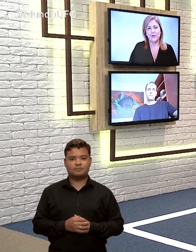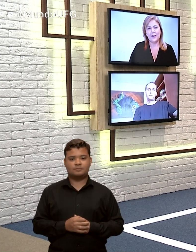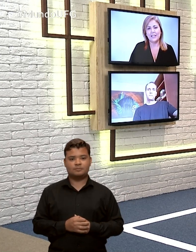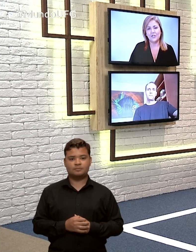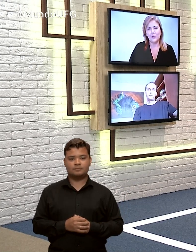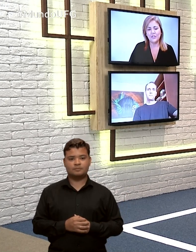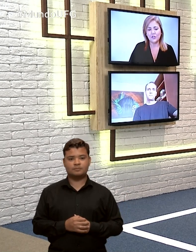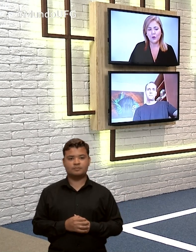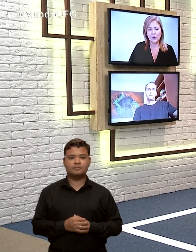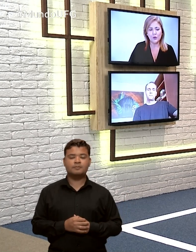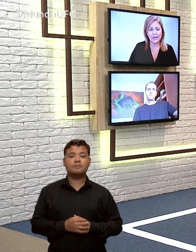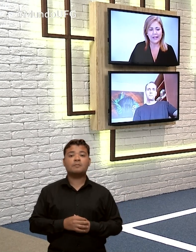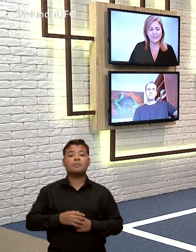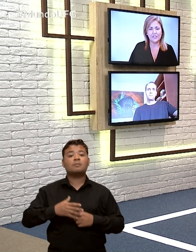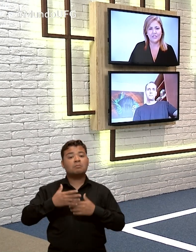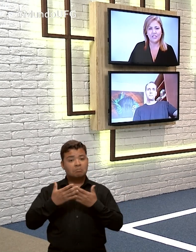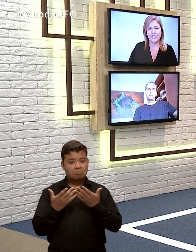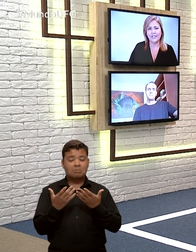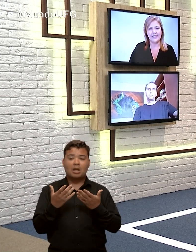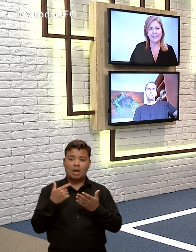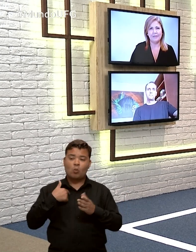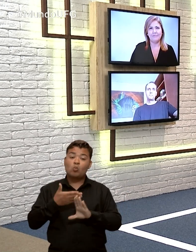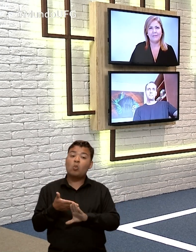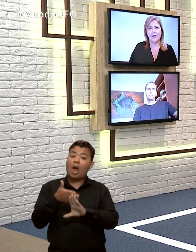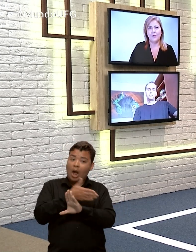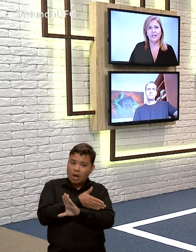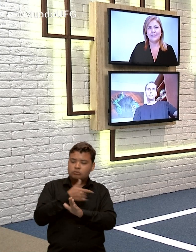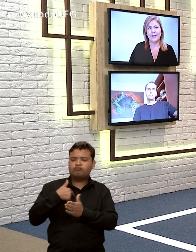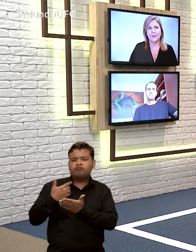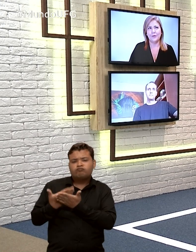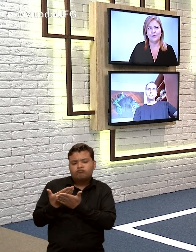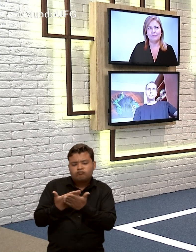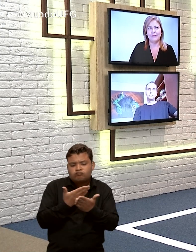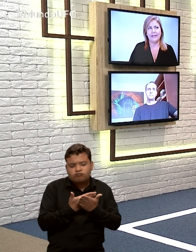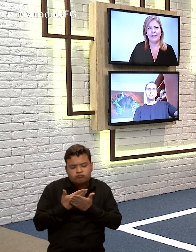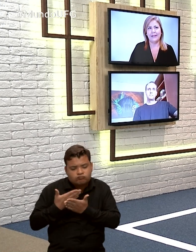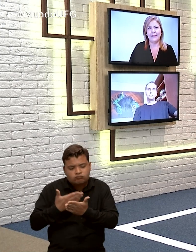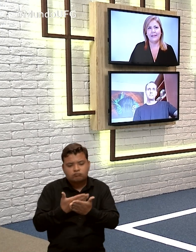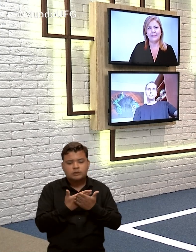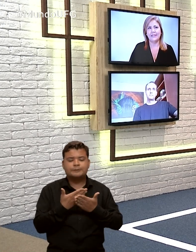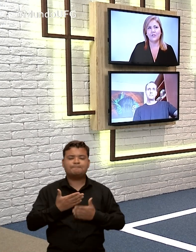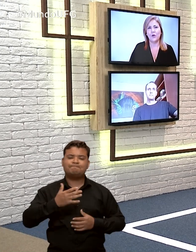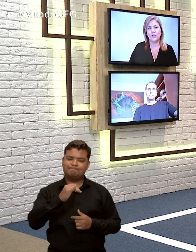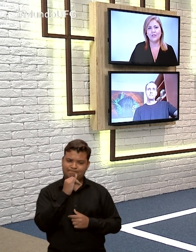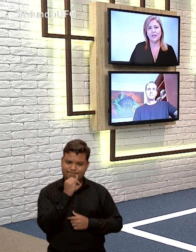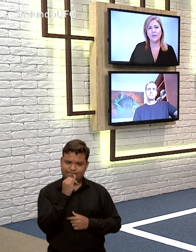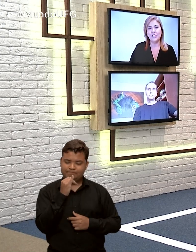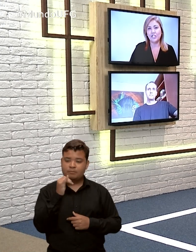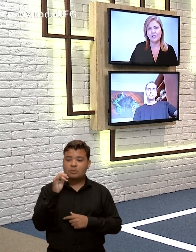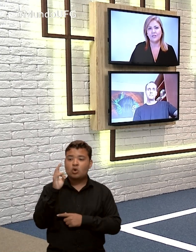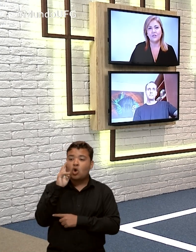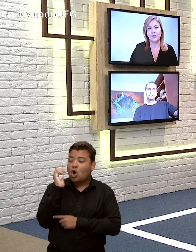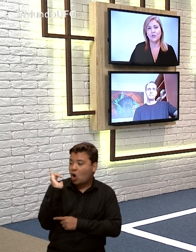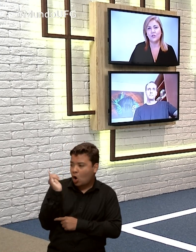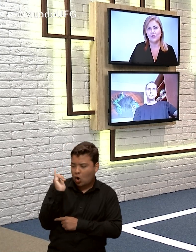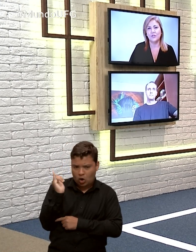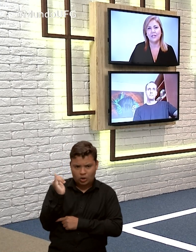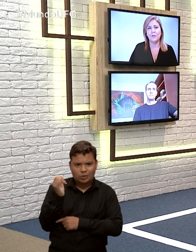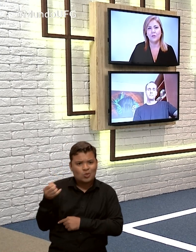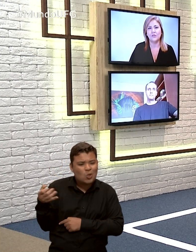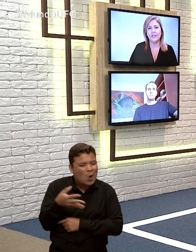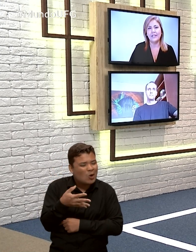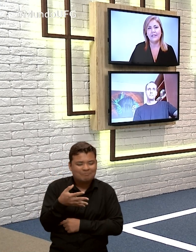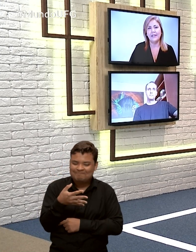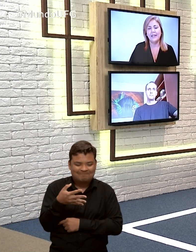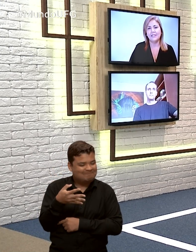Eu faço um estudo, né, por exemplo, esses contos são antigos, os contos dos